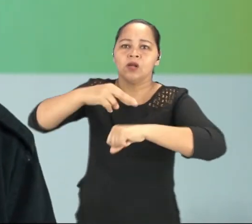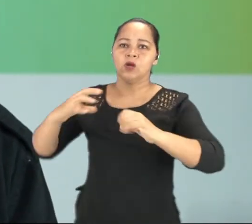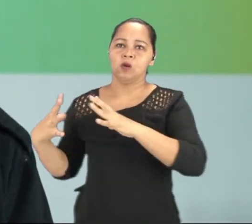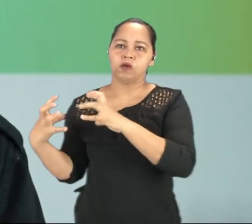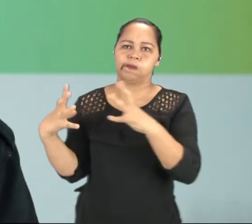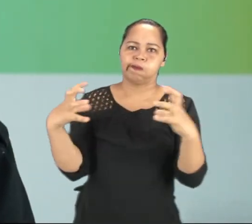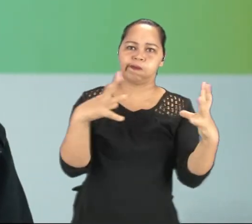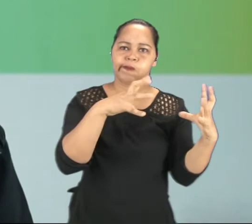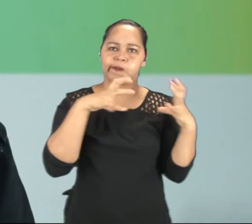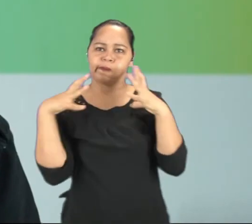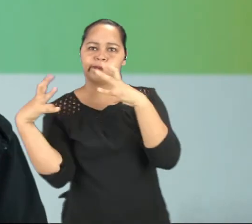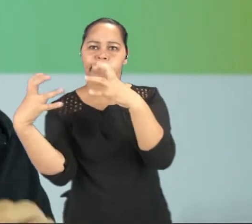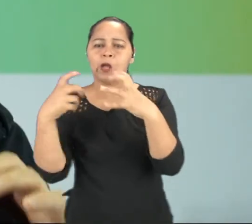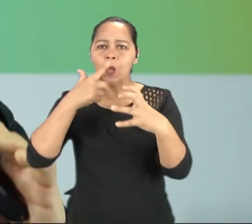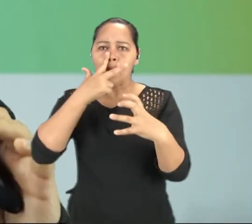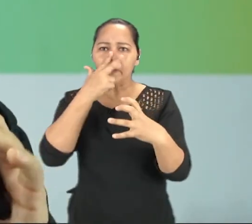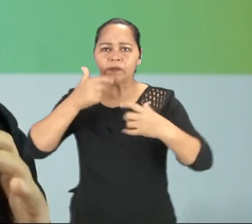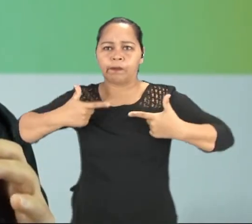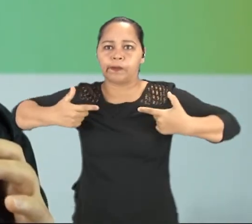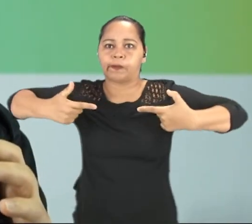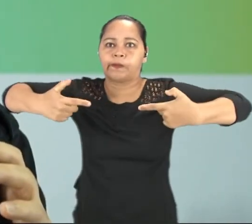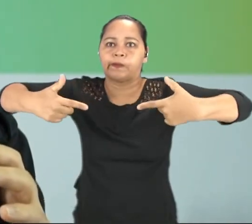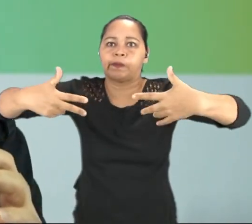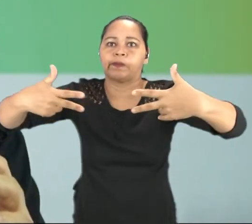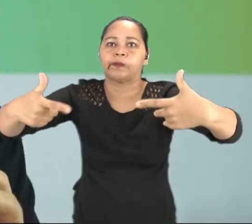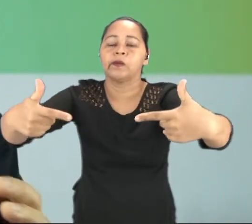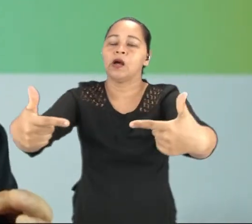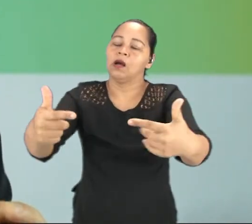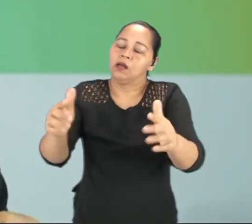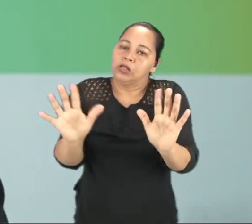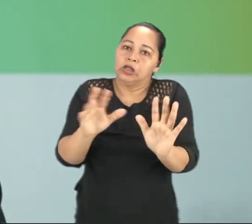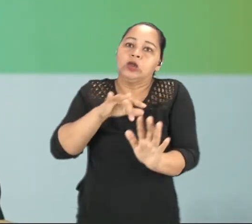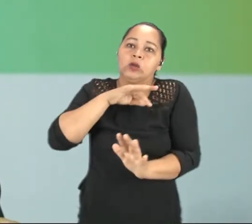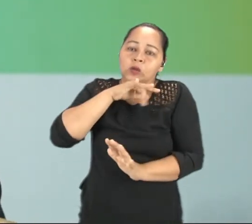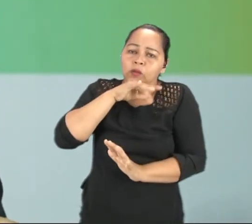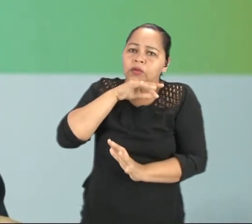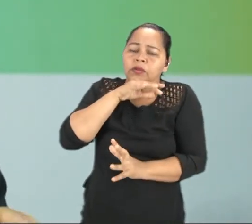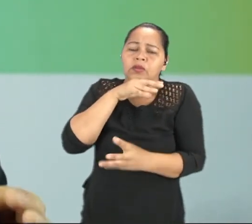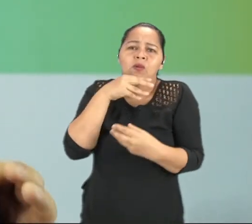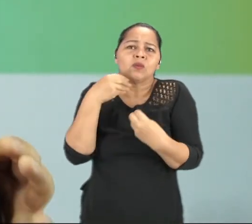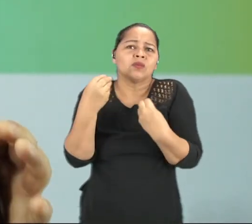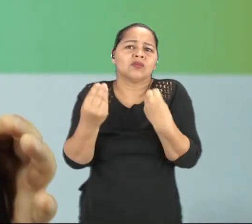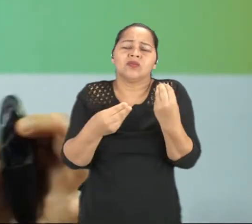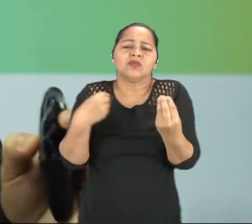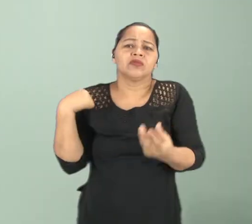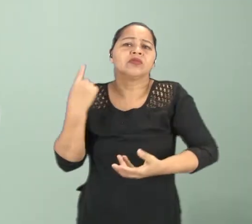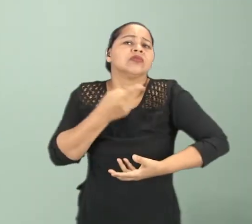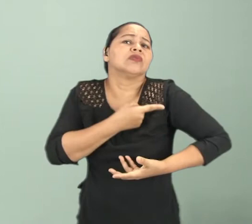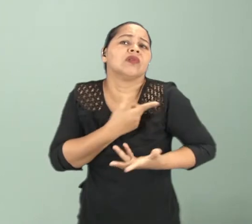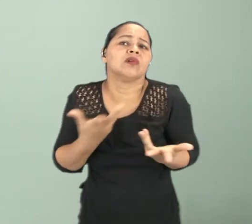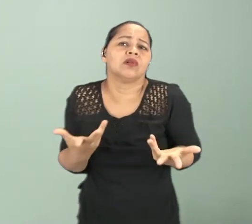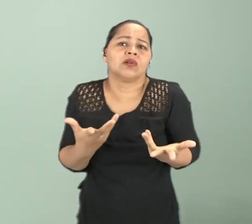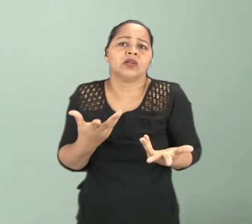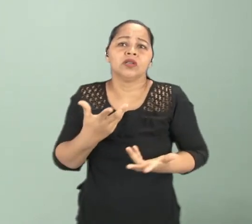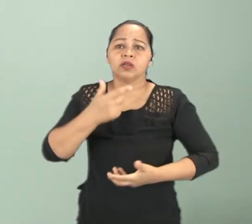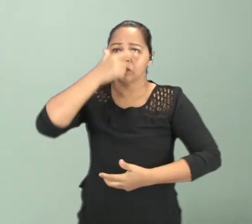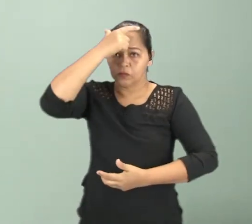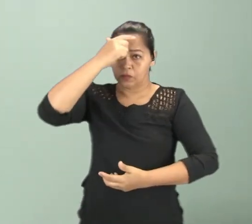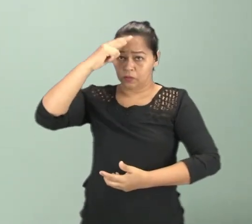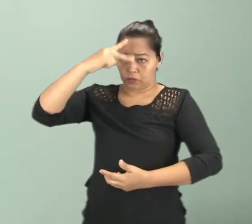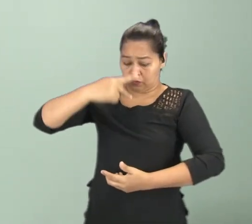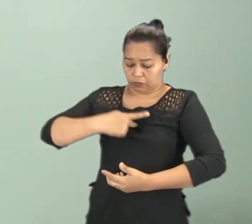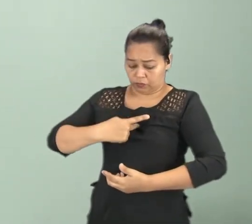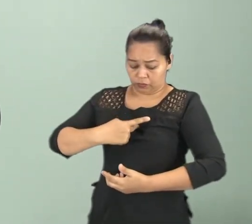sempre uma guerra iminente, então todo o tempo... Como que nós nos formamos dentro de uma